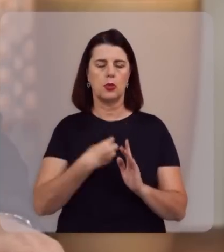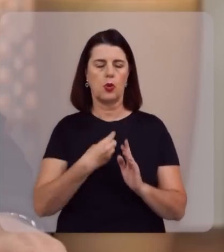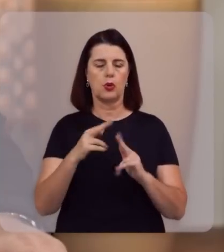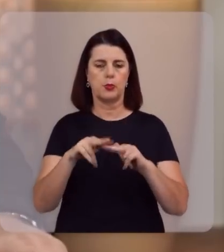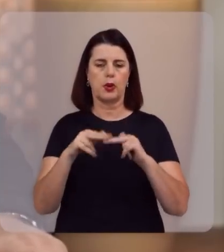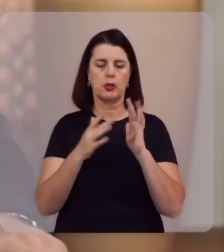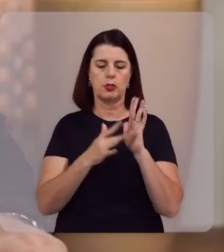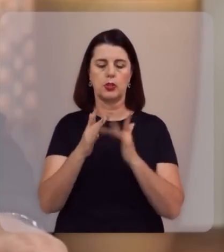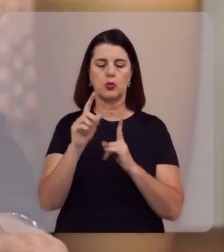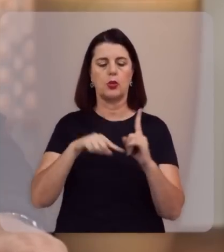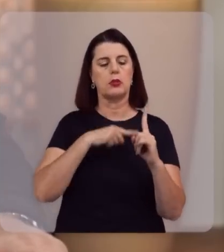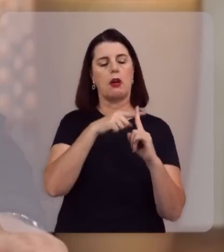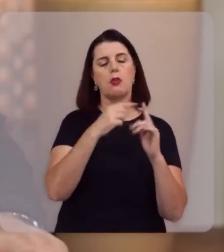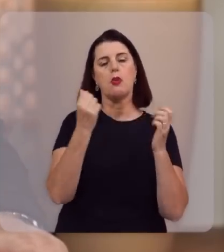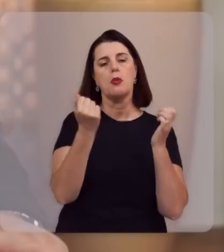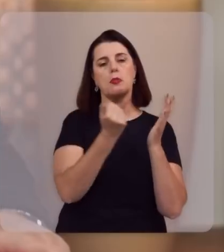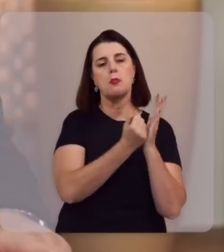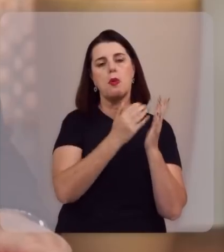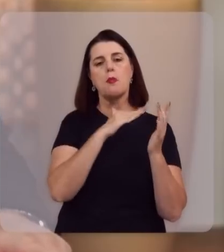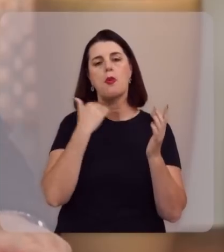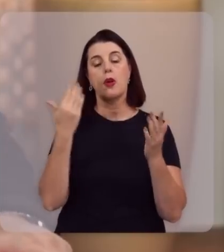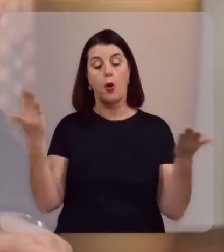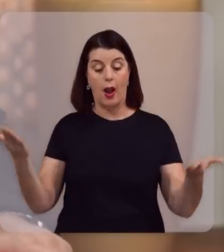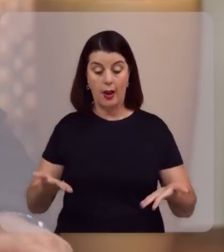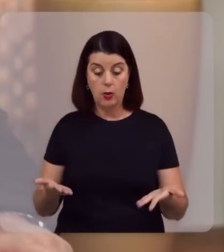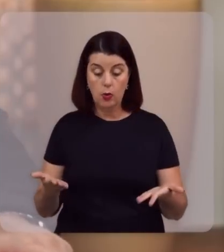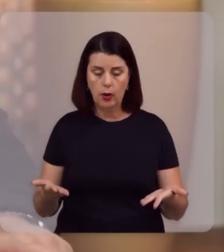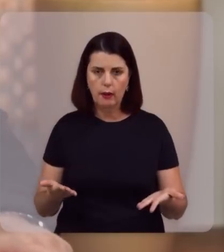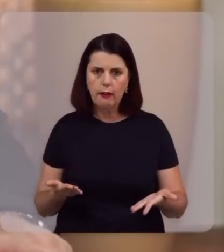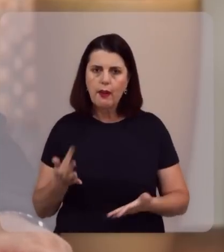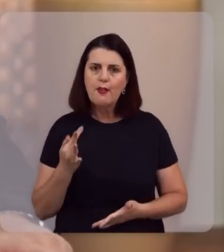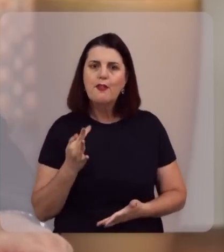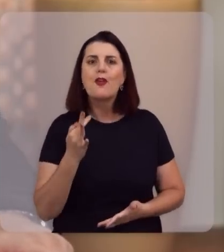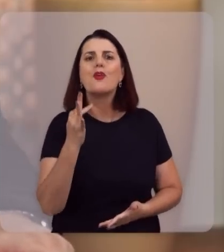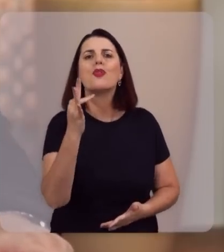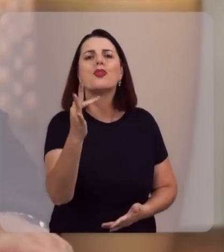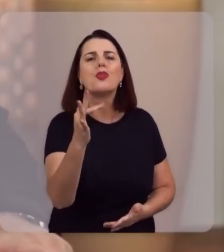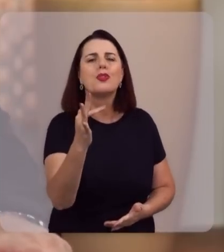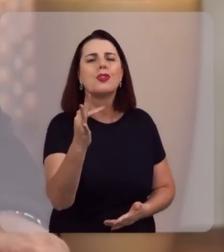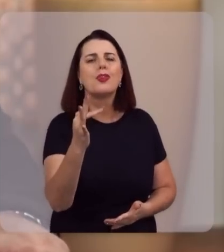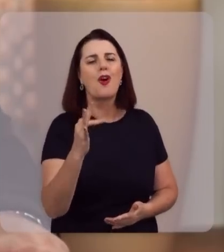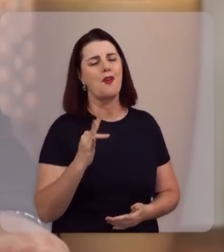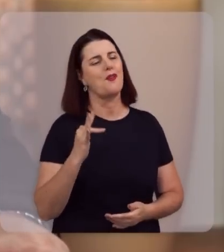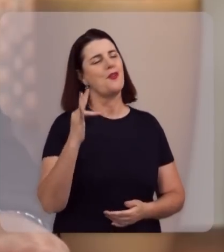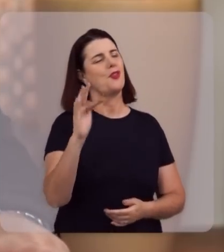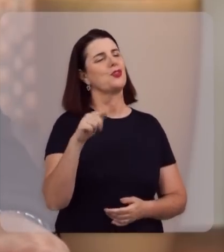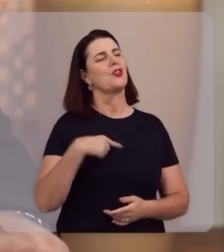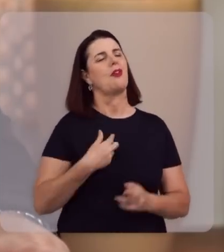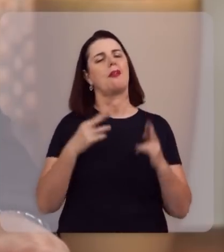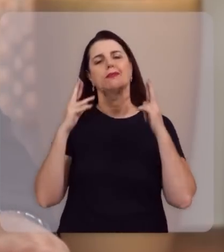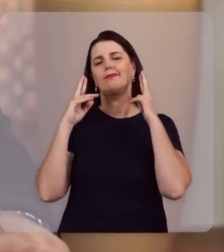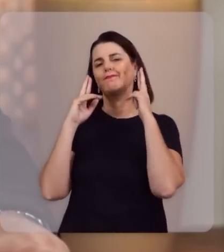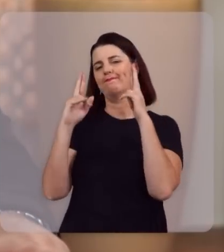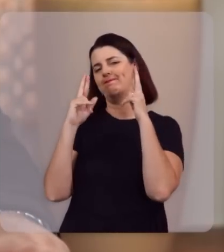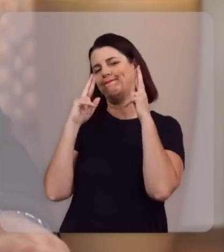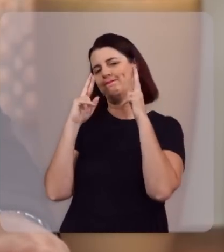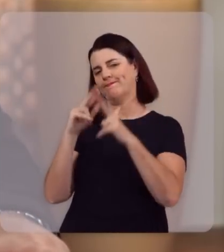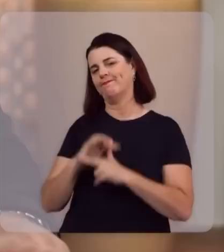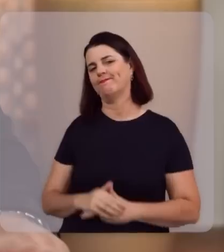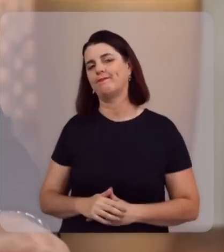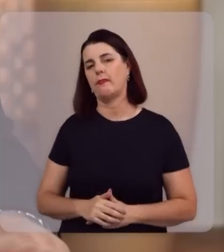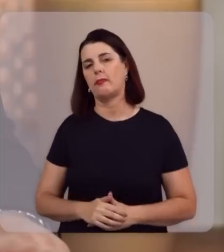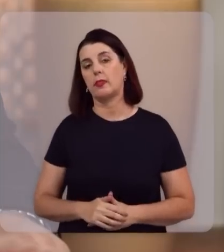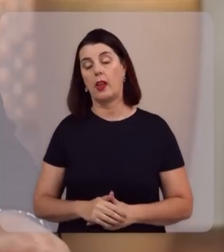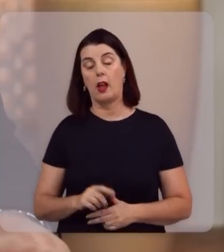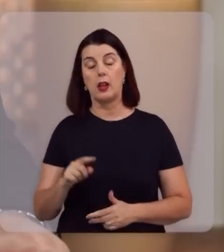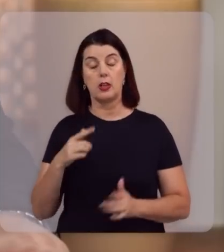que morreu na cruz para nos salvar. Isso no presente. No futuro, nós temos uma grande expectativa.